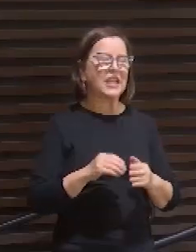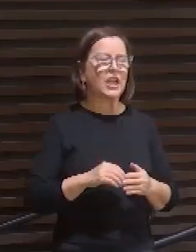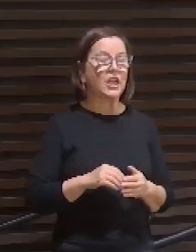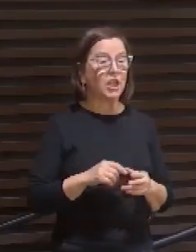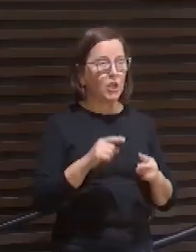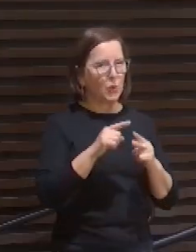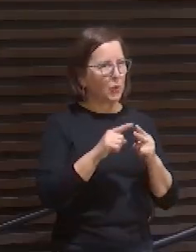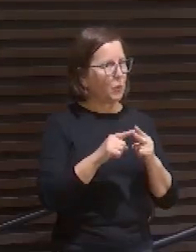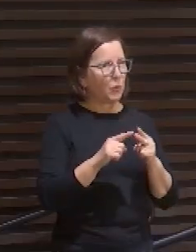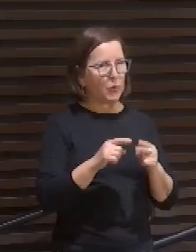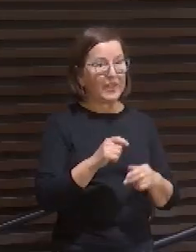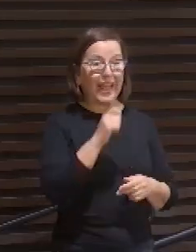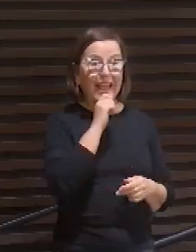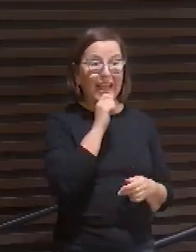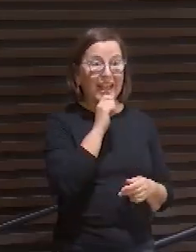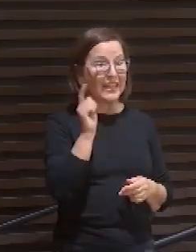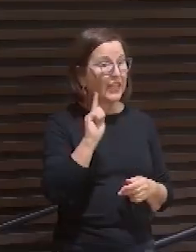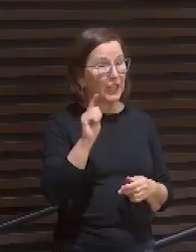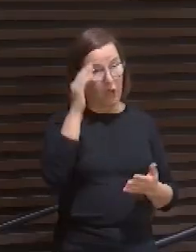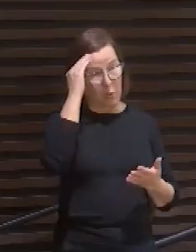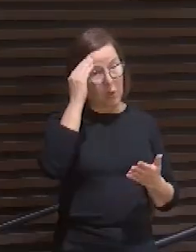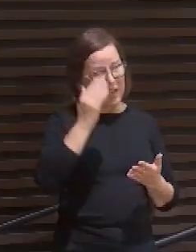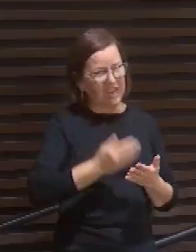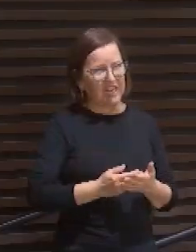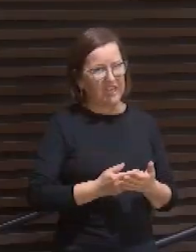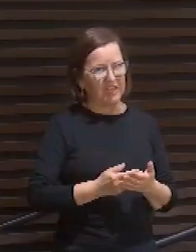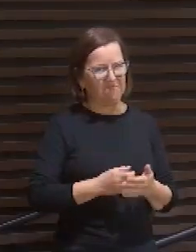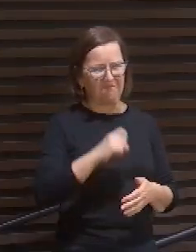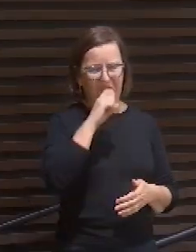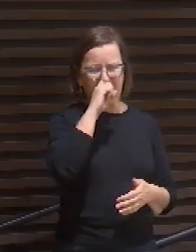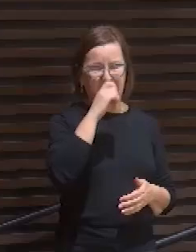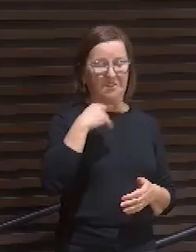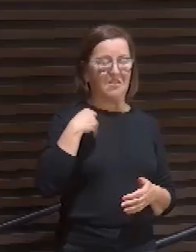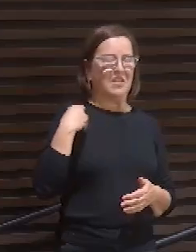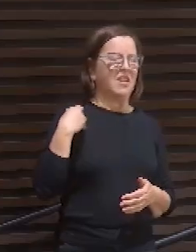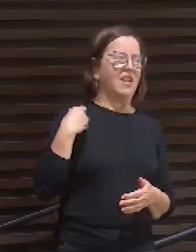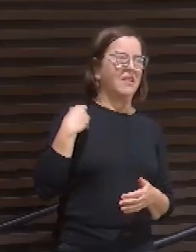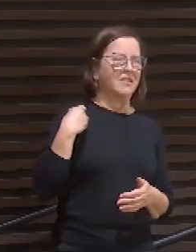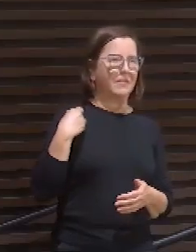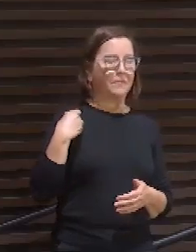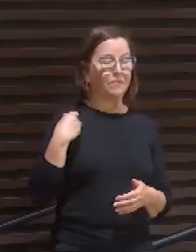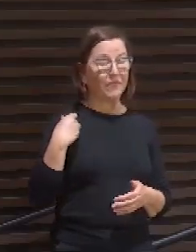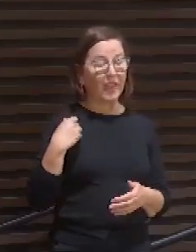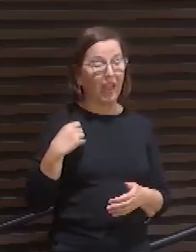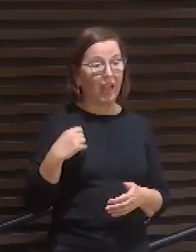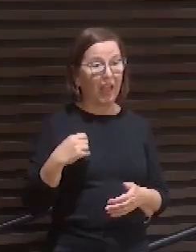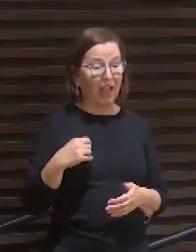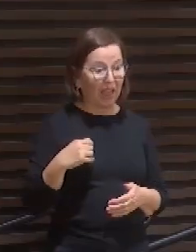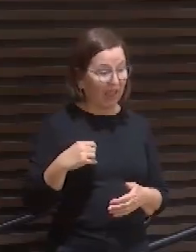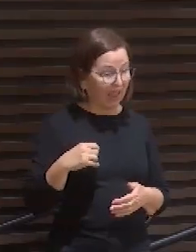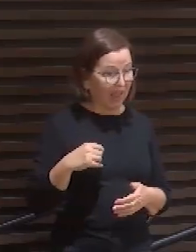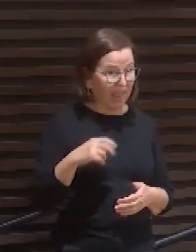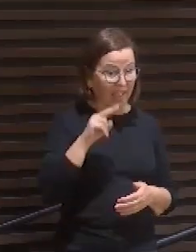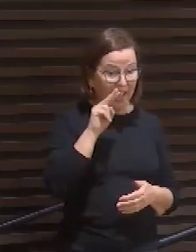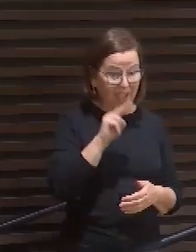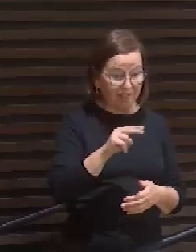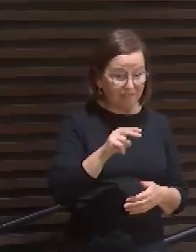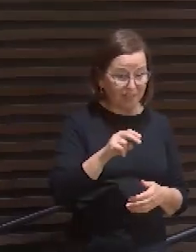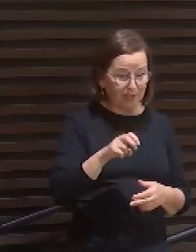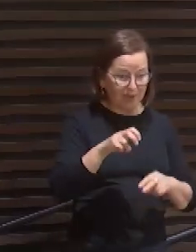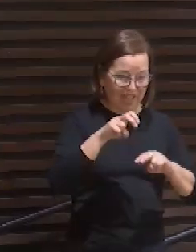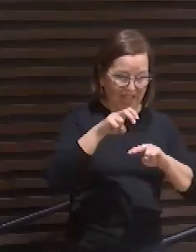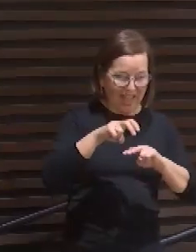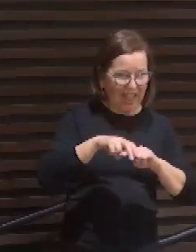ateus, agnósticos, onipotentes, olharam a cadeira onde o velho pai sentava e começaram a